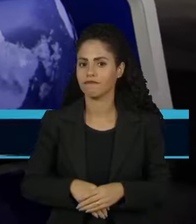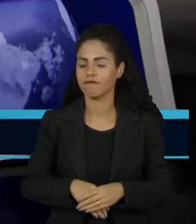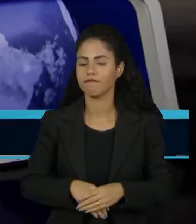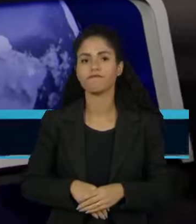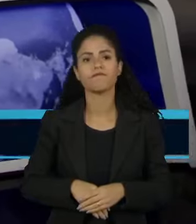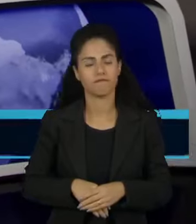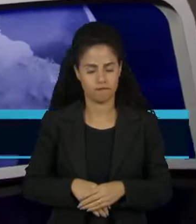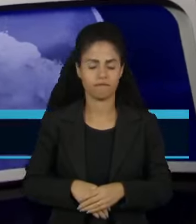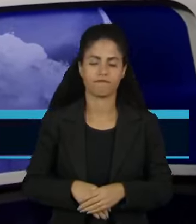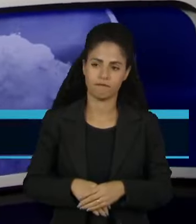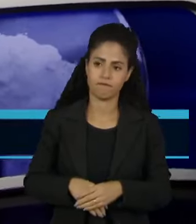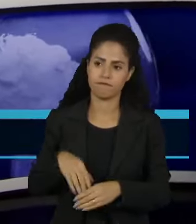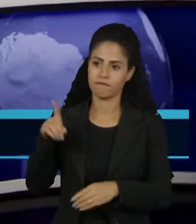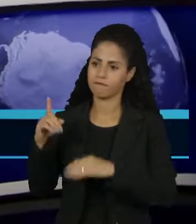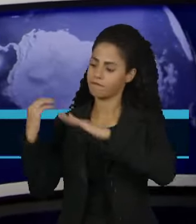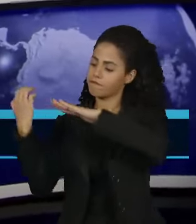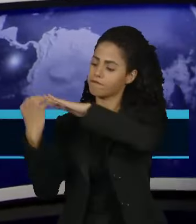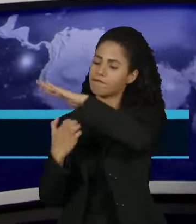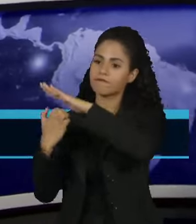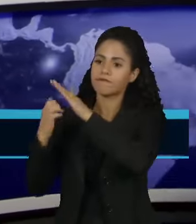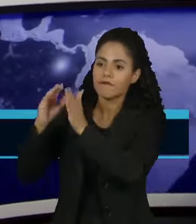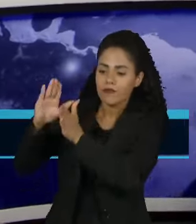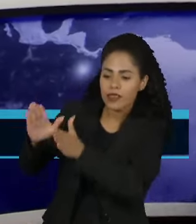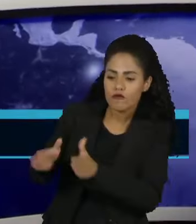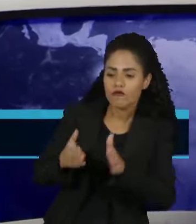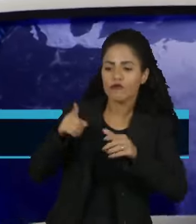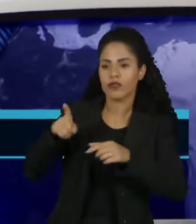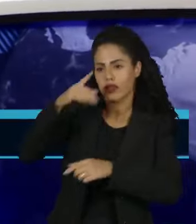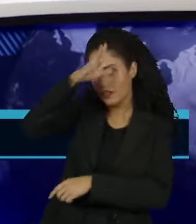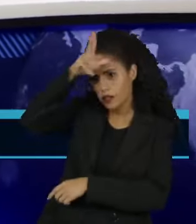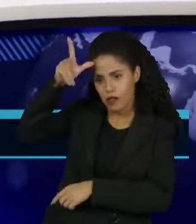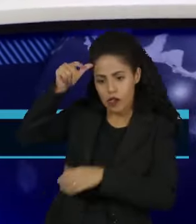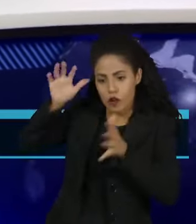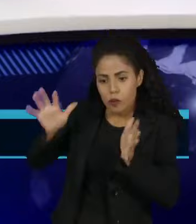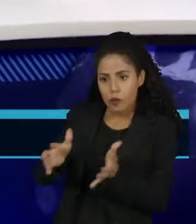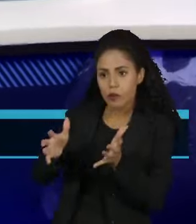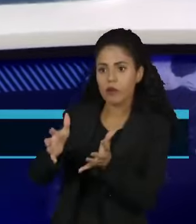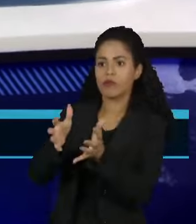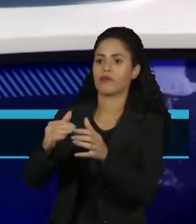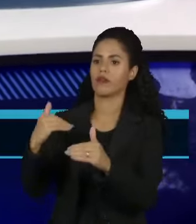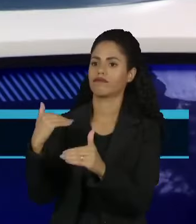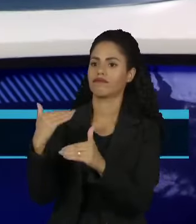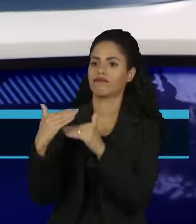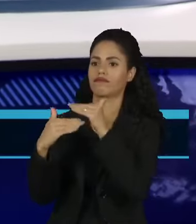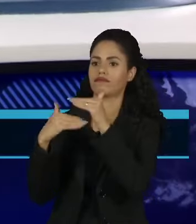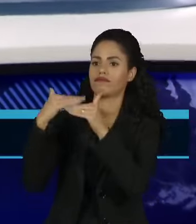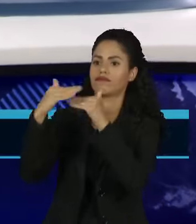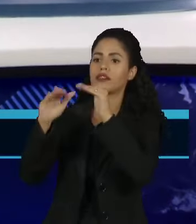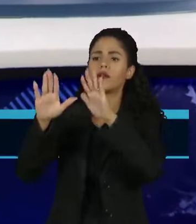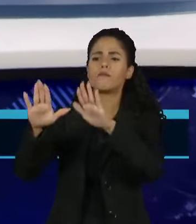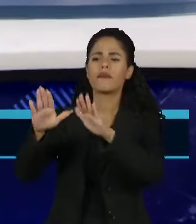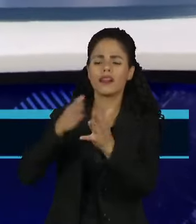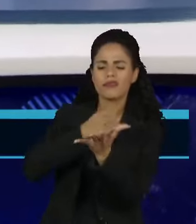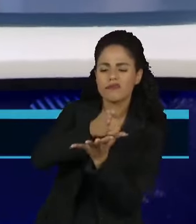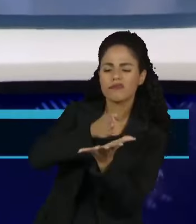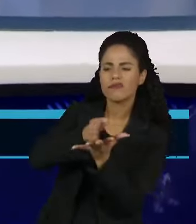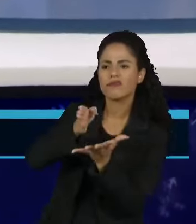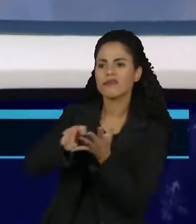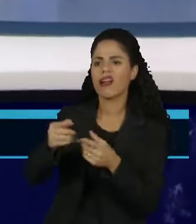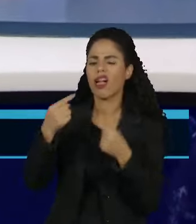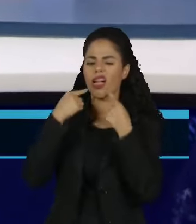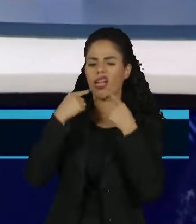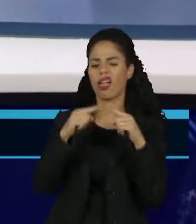geser a Zona Franca de Manaus é tida como uma política de incentivo ao desenvolvimento mas há setores que reclamam da concorrência